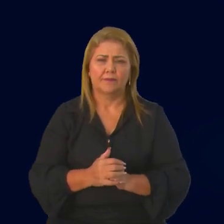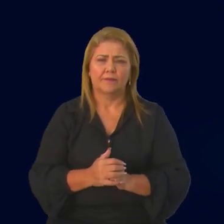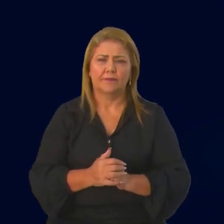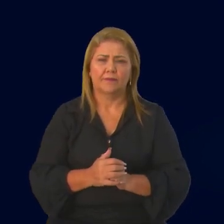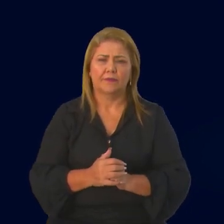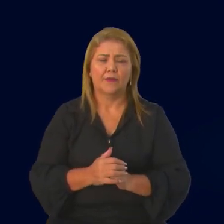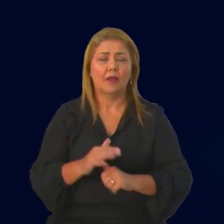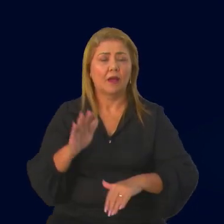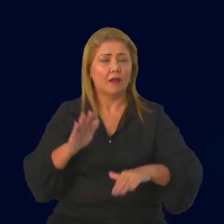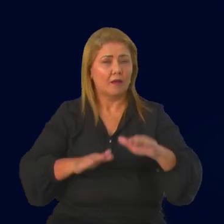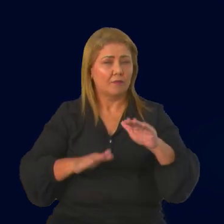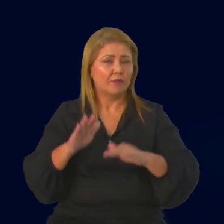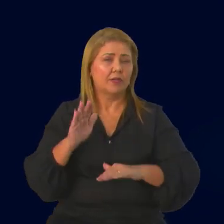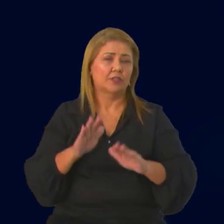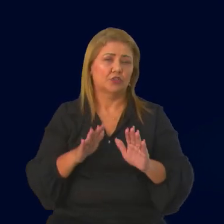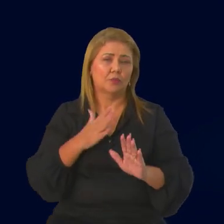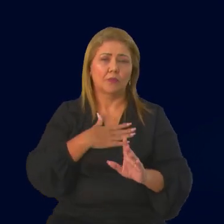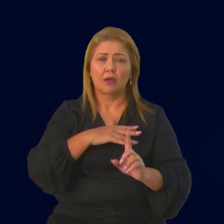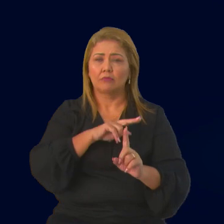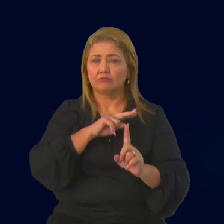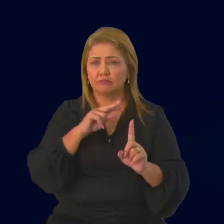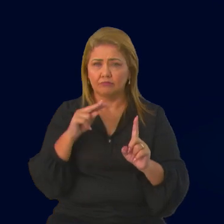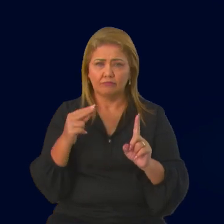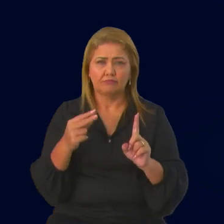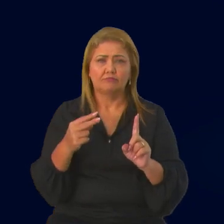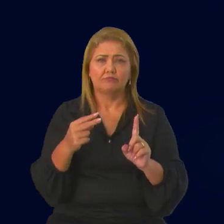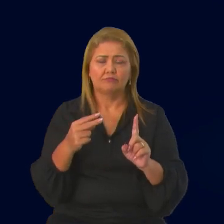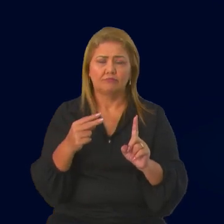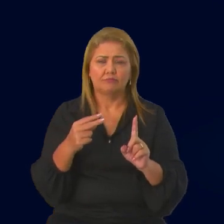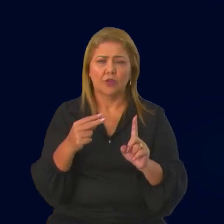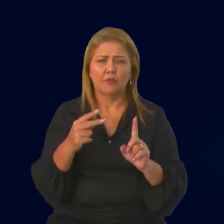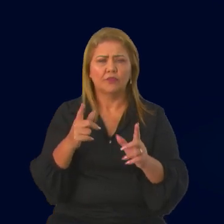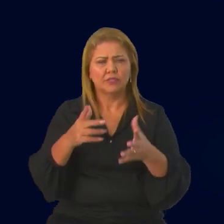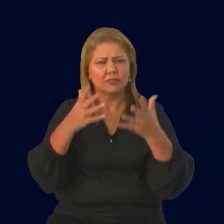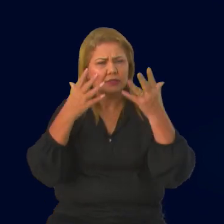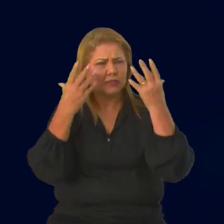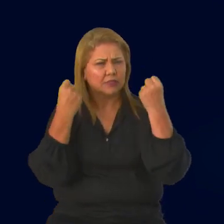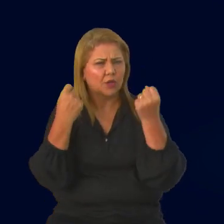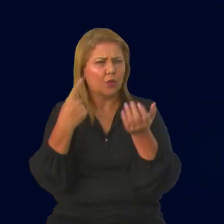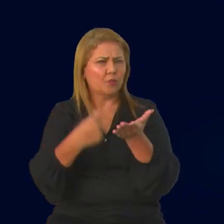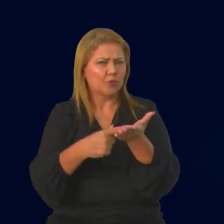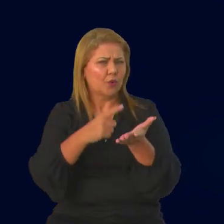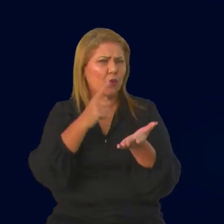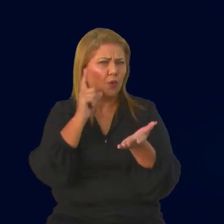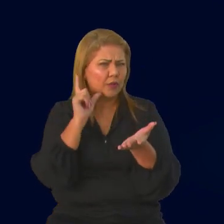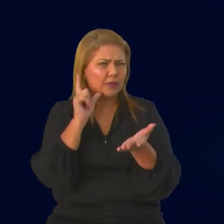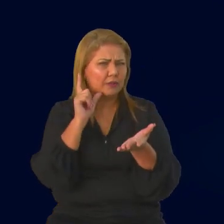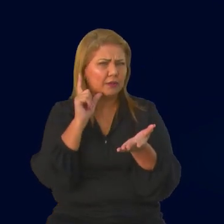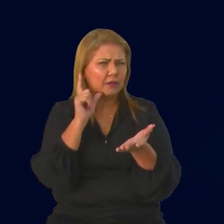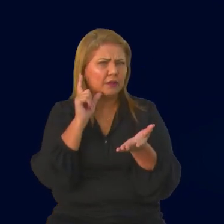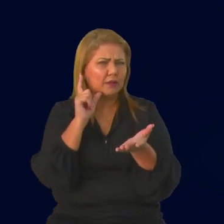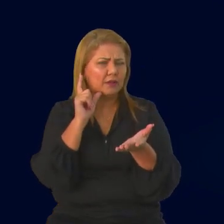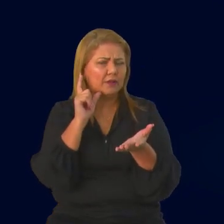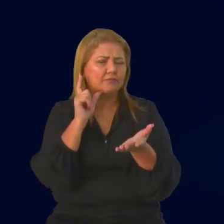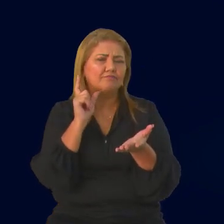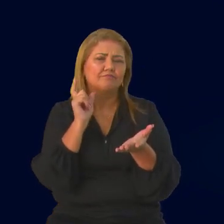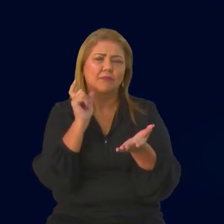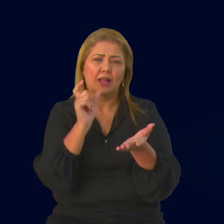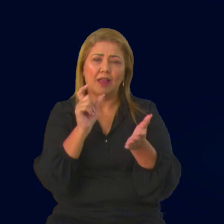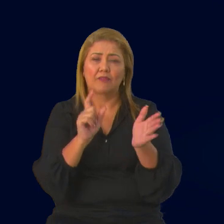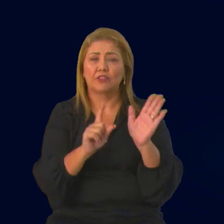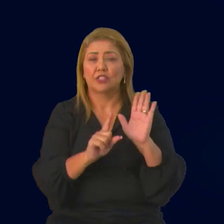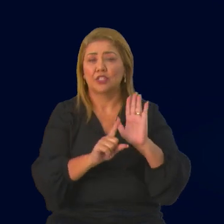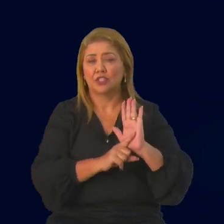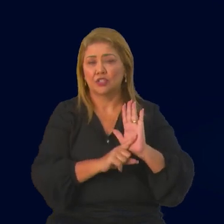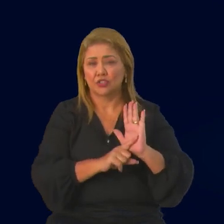Tudo depende do meu olhar. Você esqueceu o que nós combinamos ontem? Estou usando uma palavra negativa e